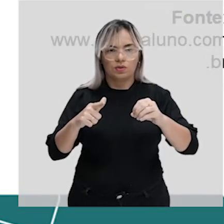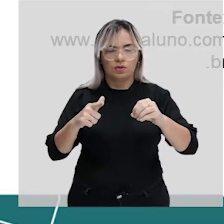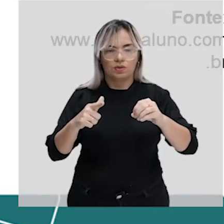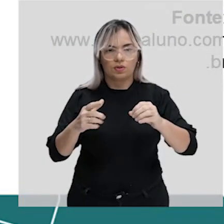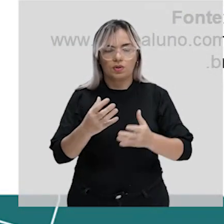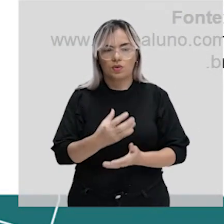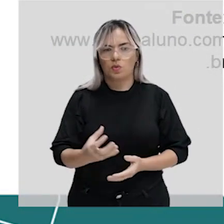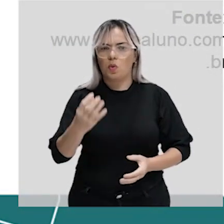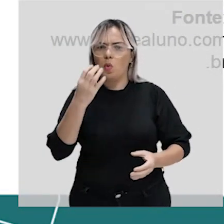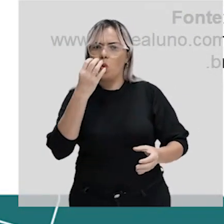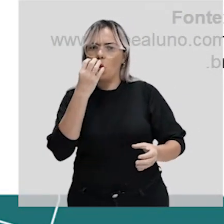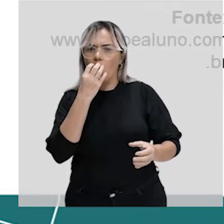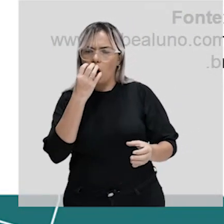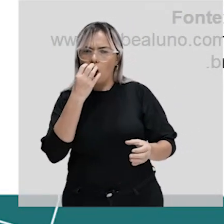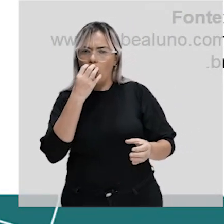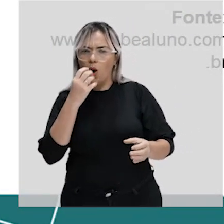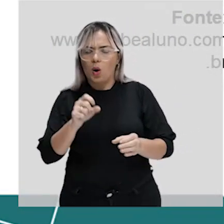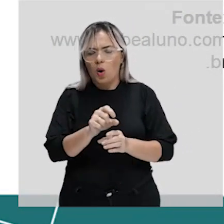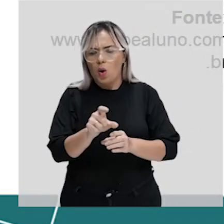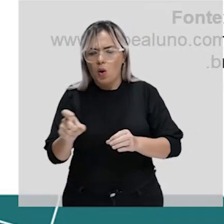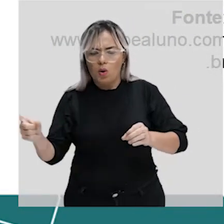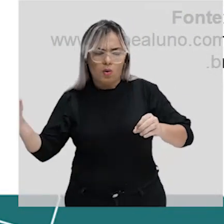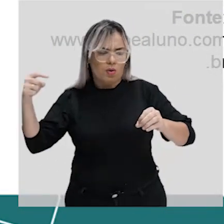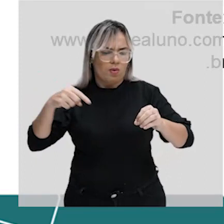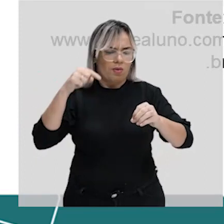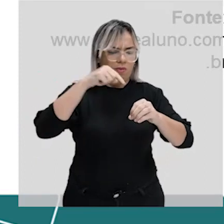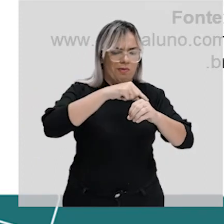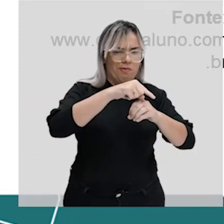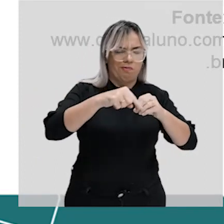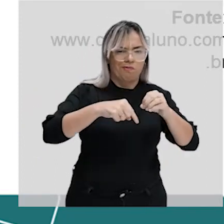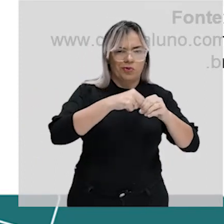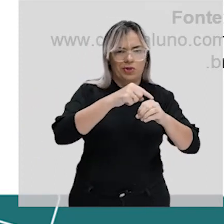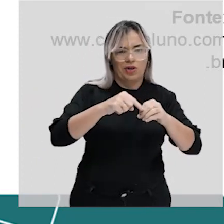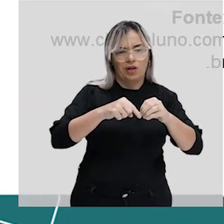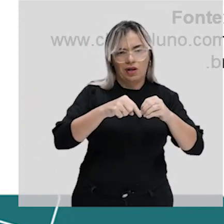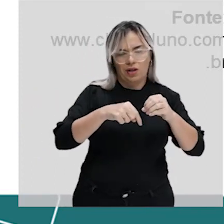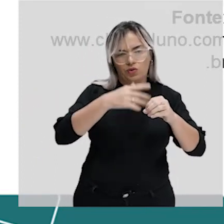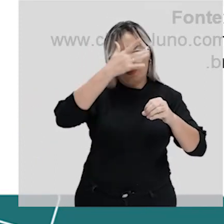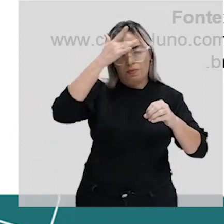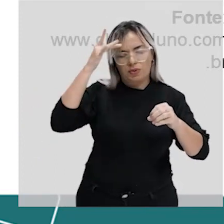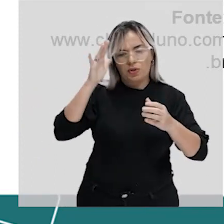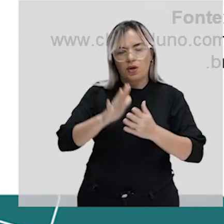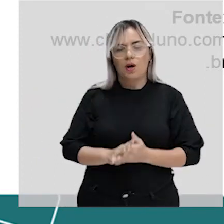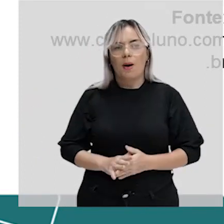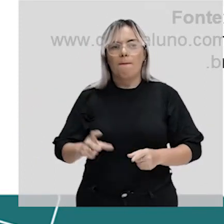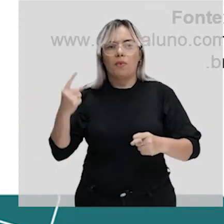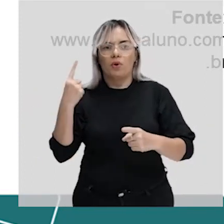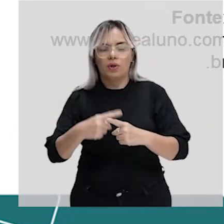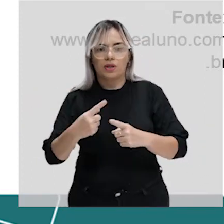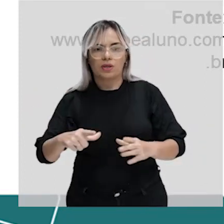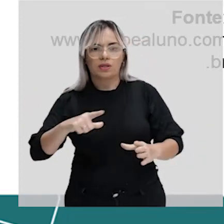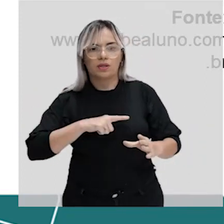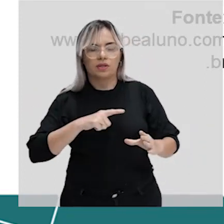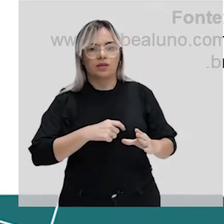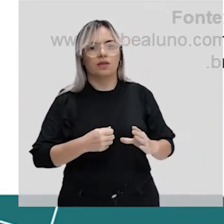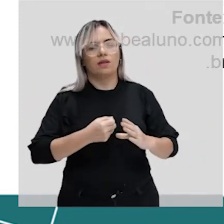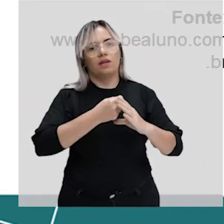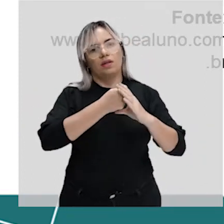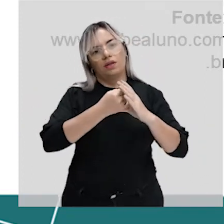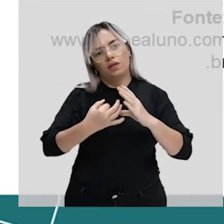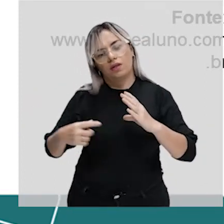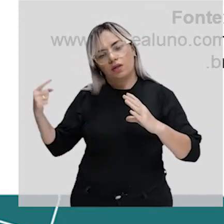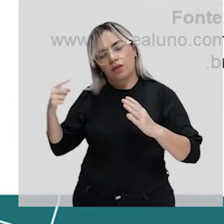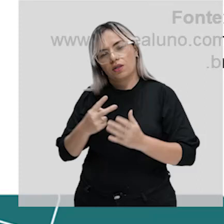lá, fecundar um óvulo de um ser humano. Por quê? Porque existem características desses dois tipos